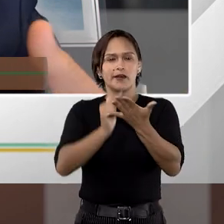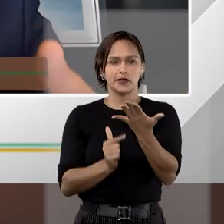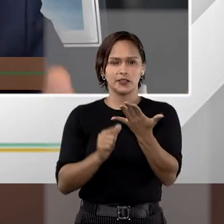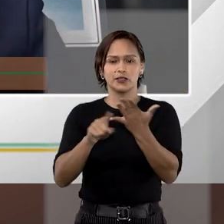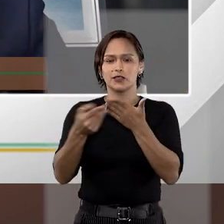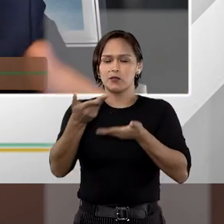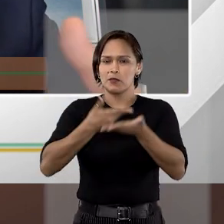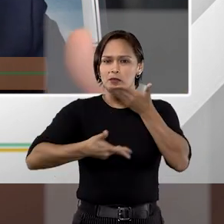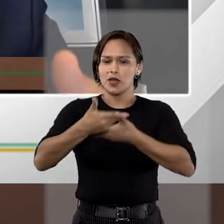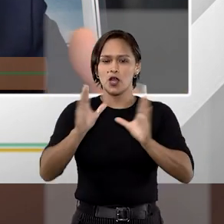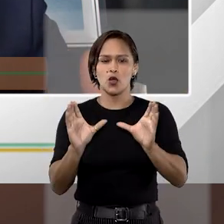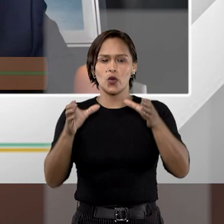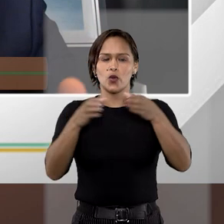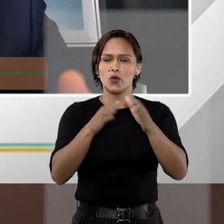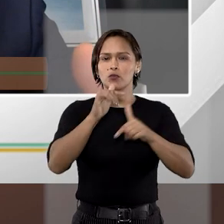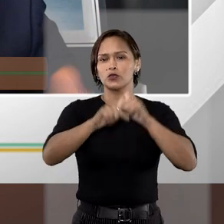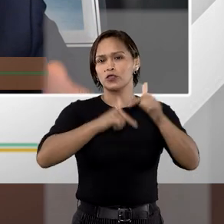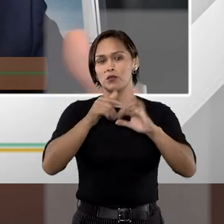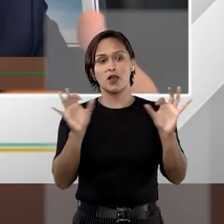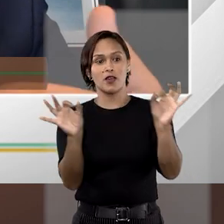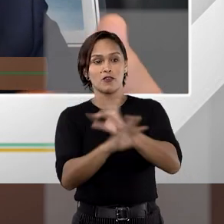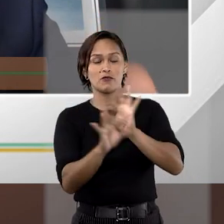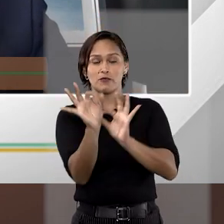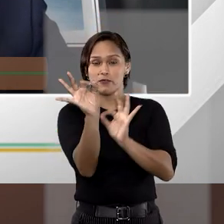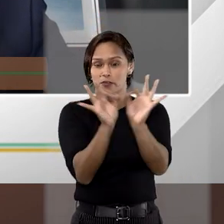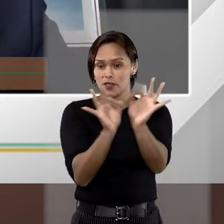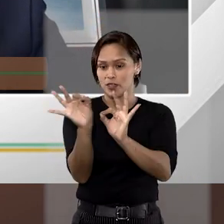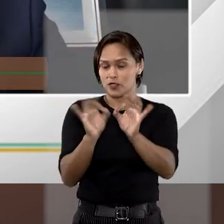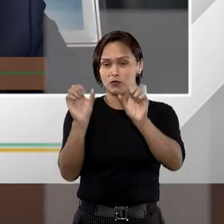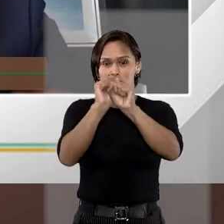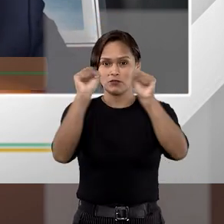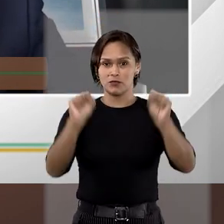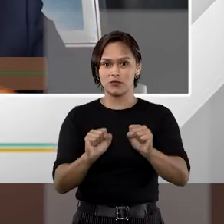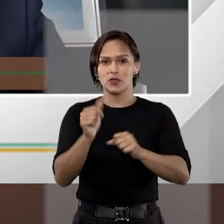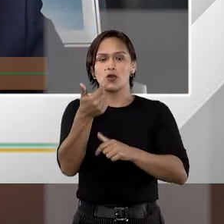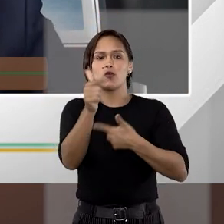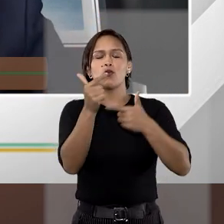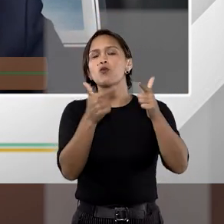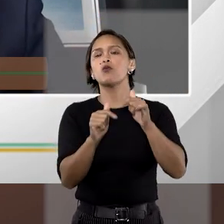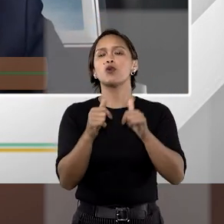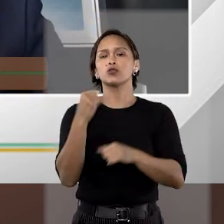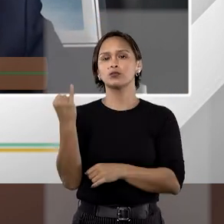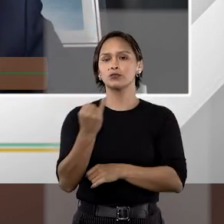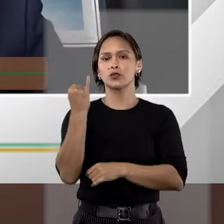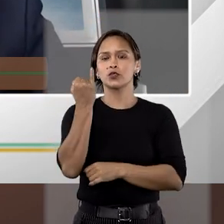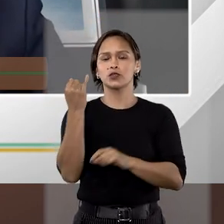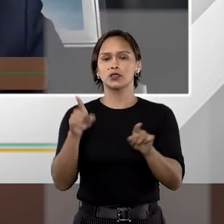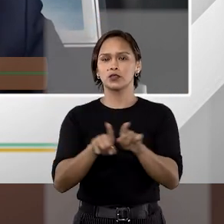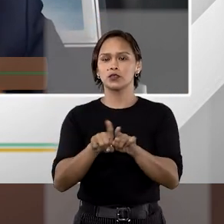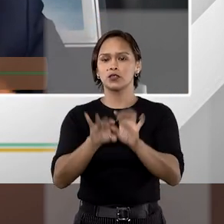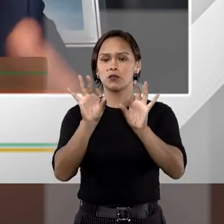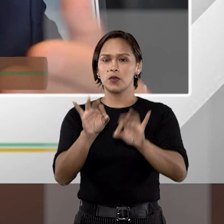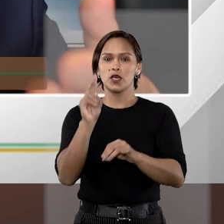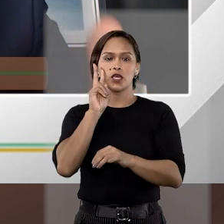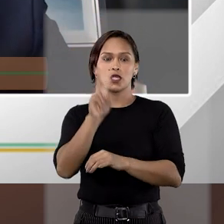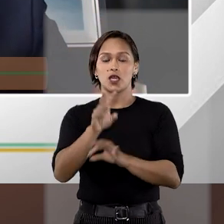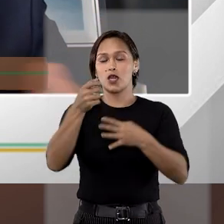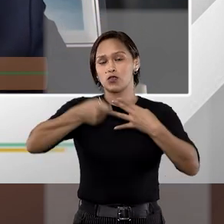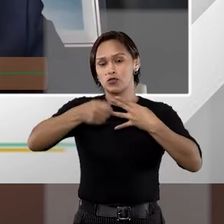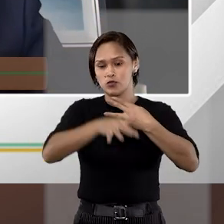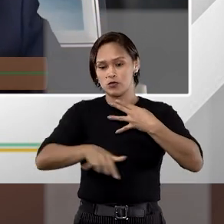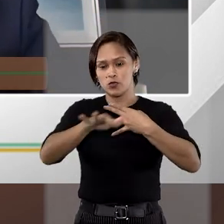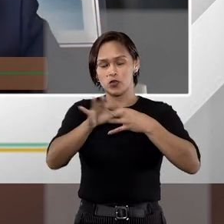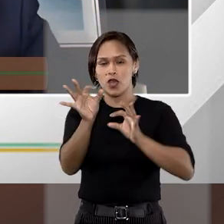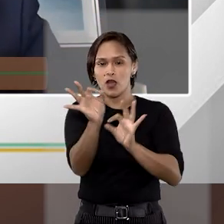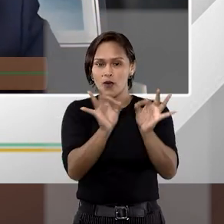agendas que participaram de grupos de trabalho acabar aperfeiçoar o sistema um outro dado que importantíssimo e que daí a